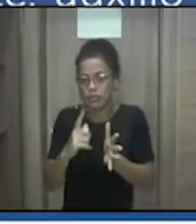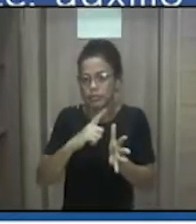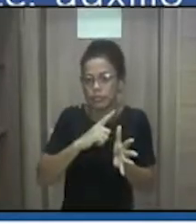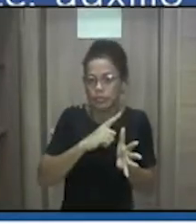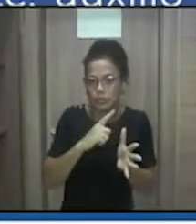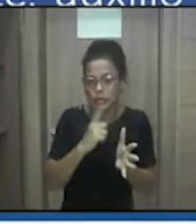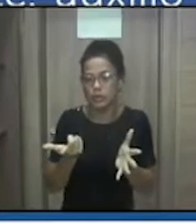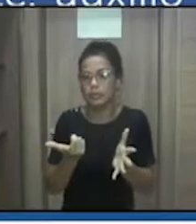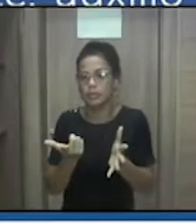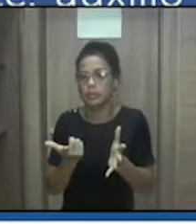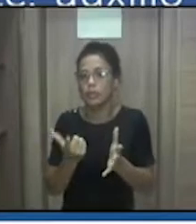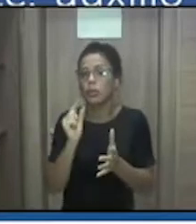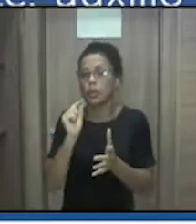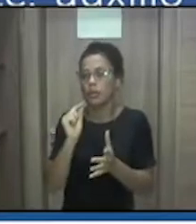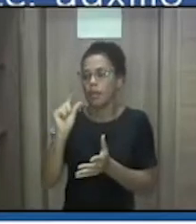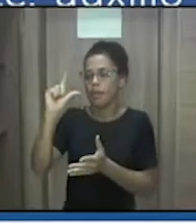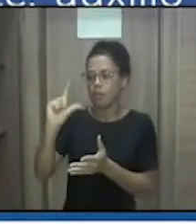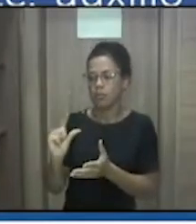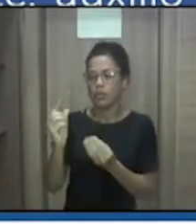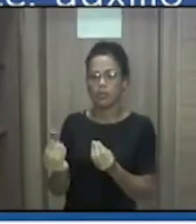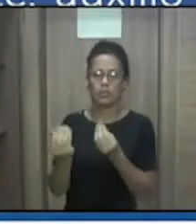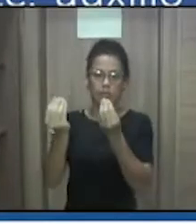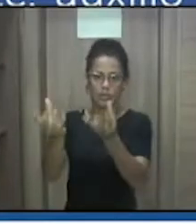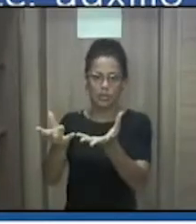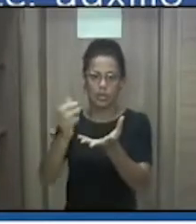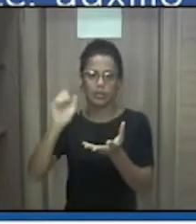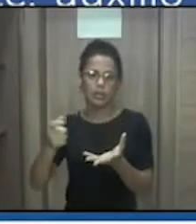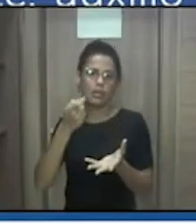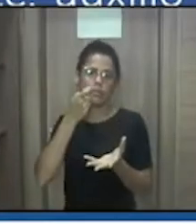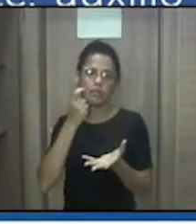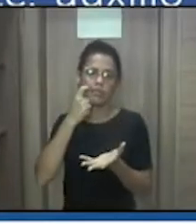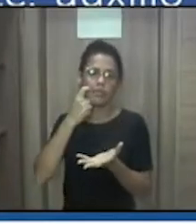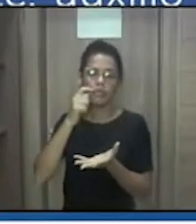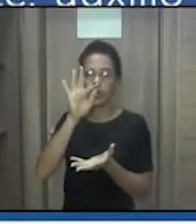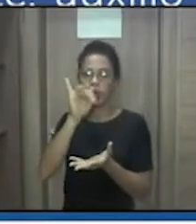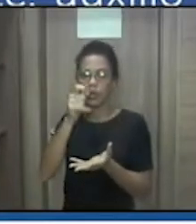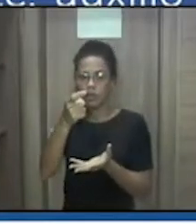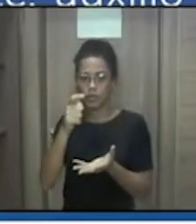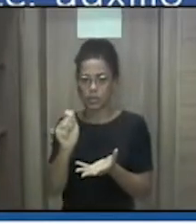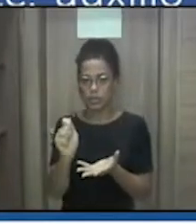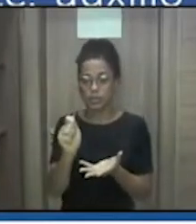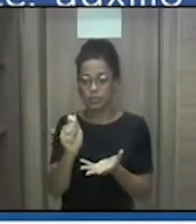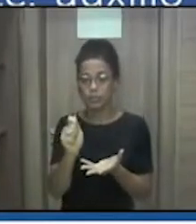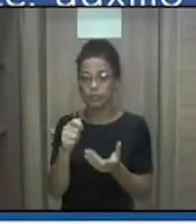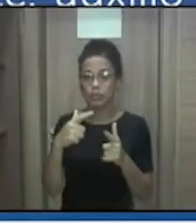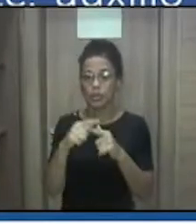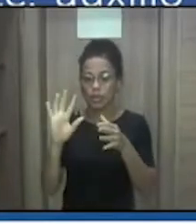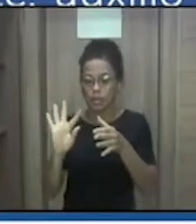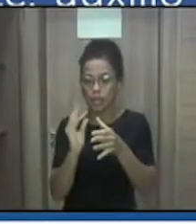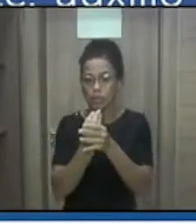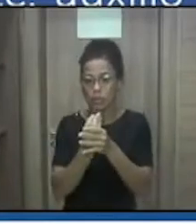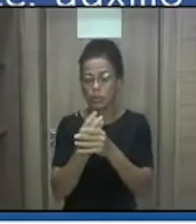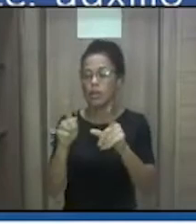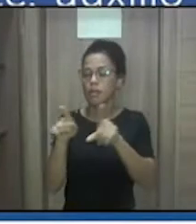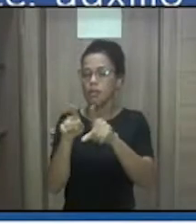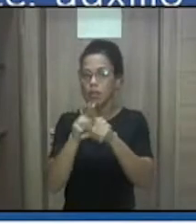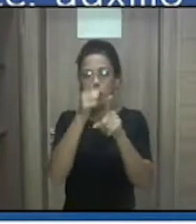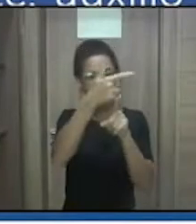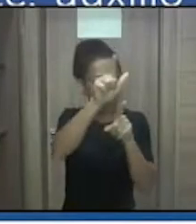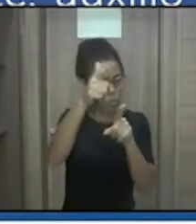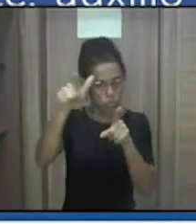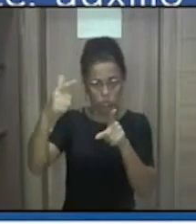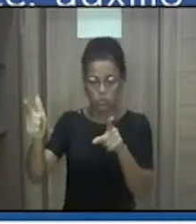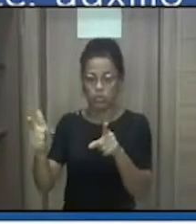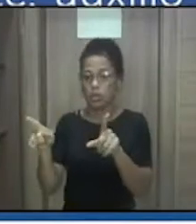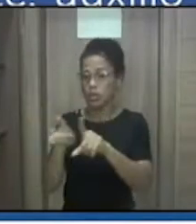unitária é a menos ofertada. Então, nessa estimativa, a prótese fixa unitária está incluída, como também as demais, considerando